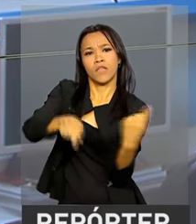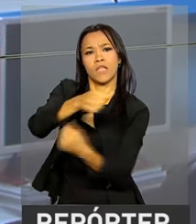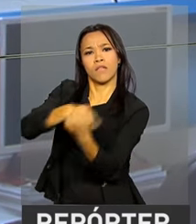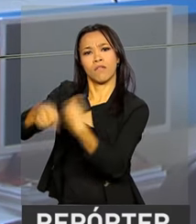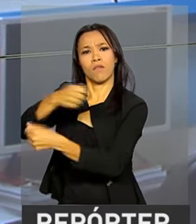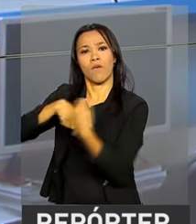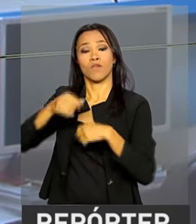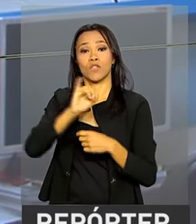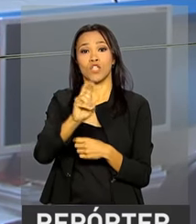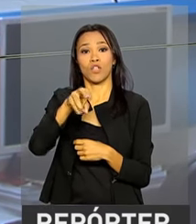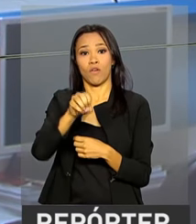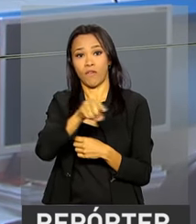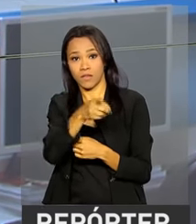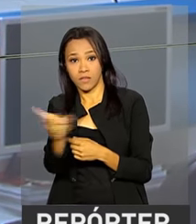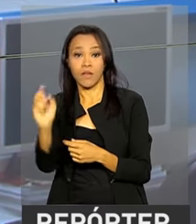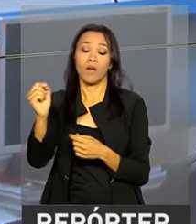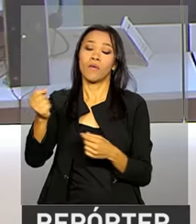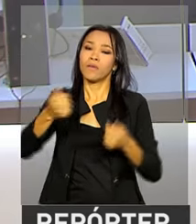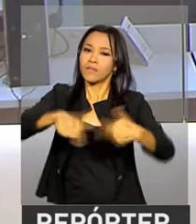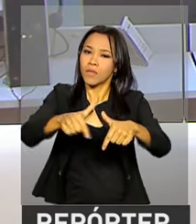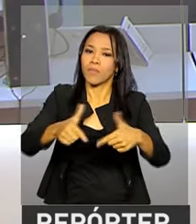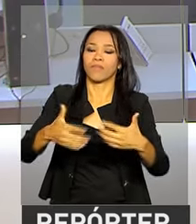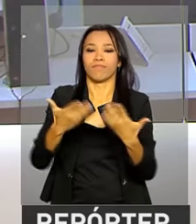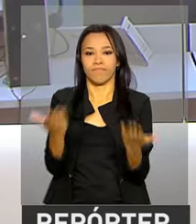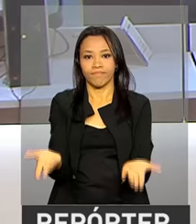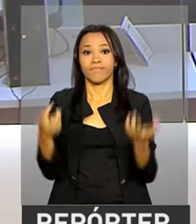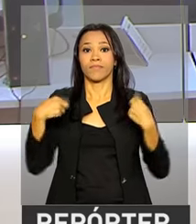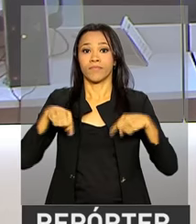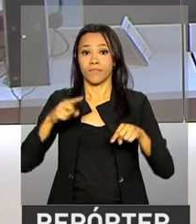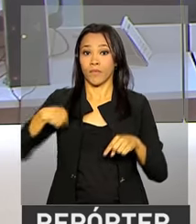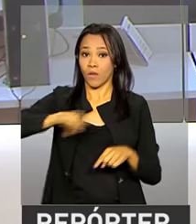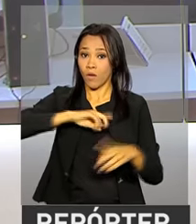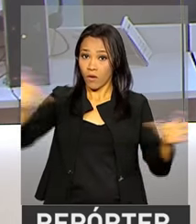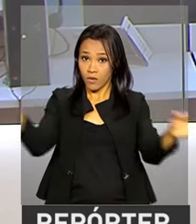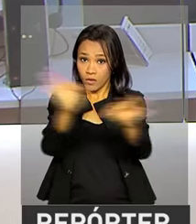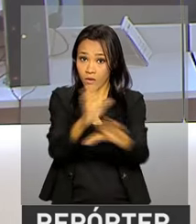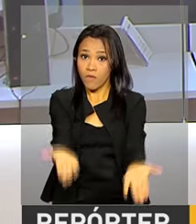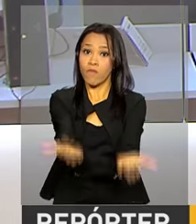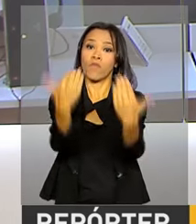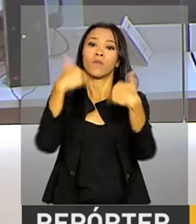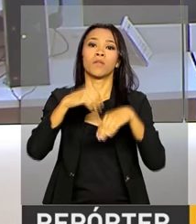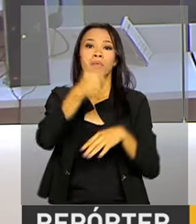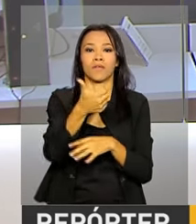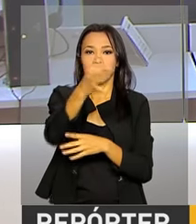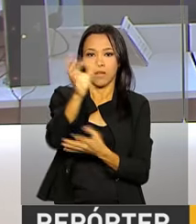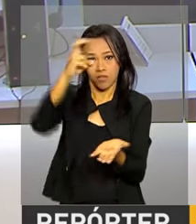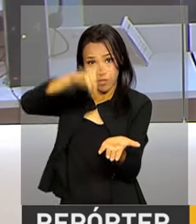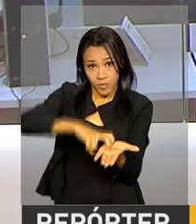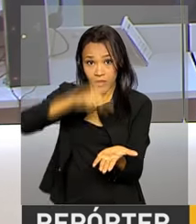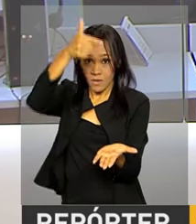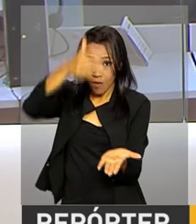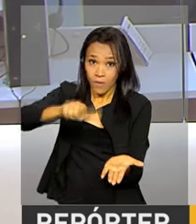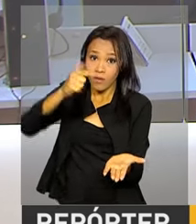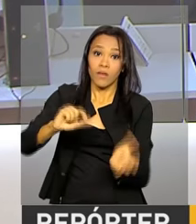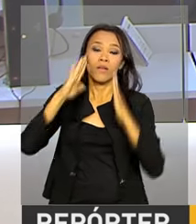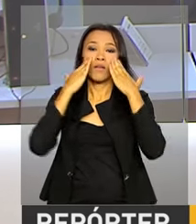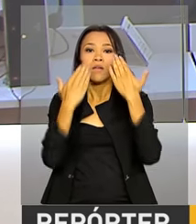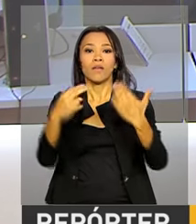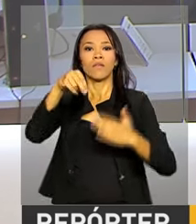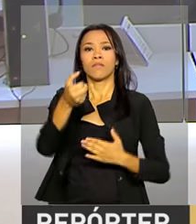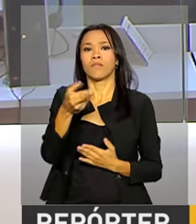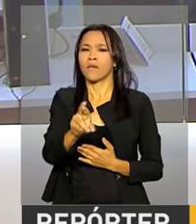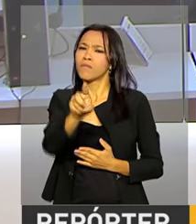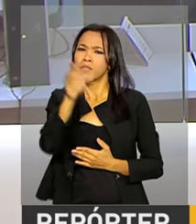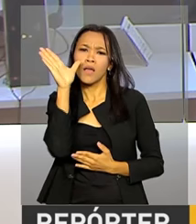inovação e relações de trabalho nós ficamos por aqui Voltamos às 10 da manhã na próxima edição do repórter NBR